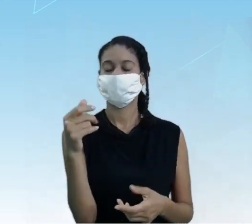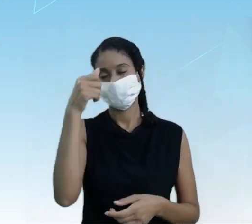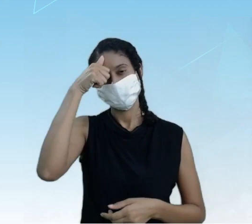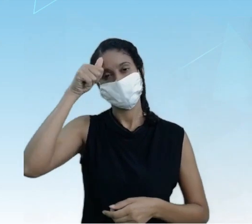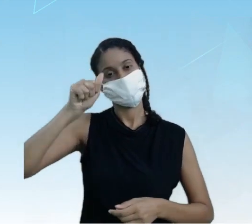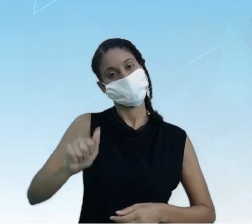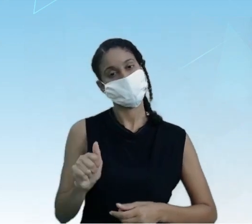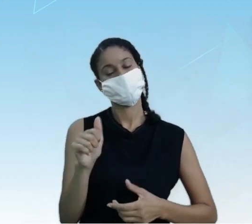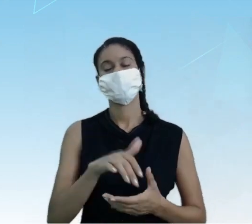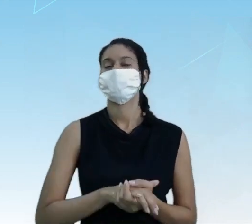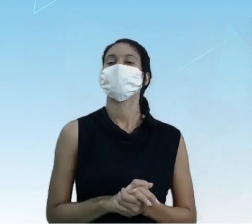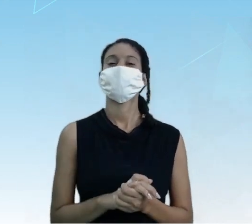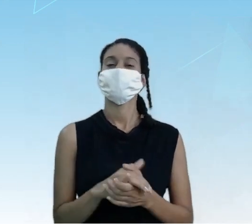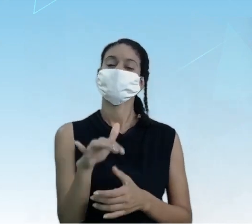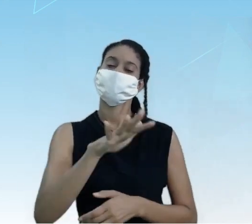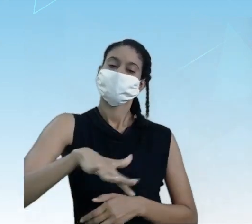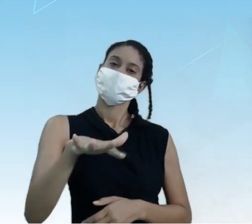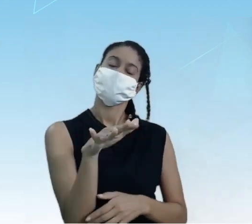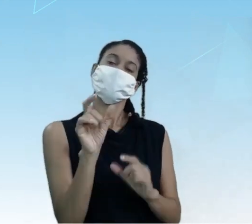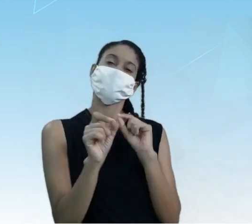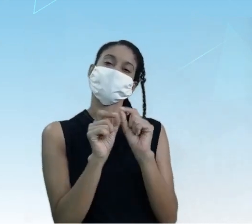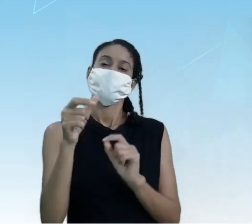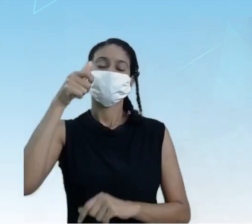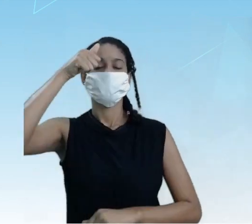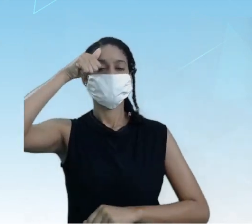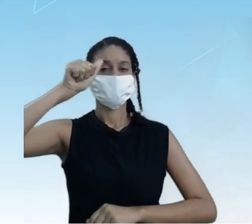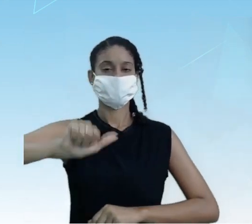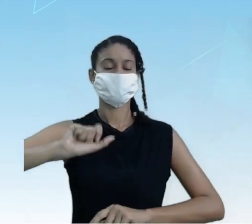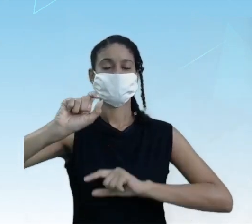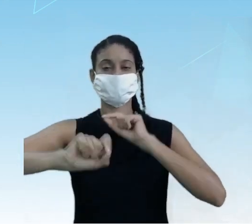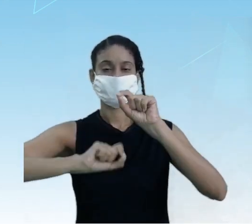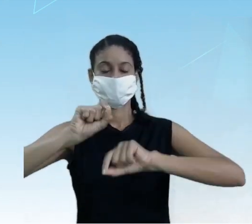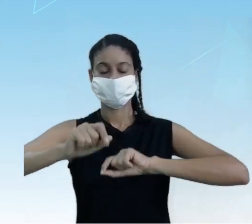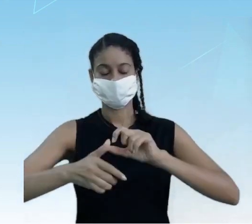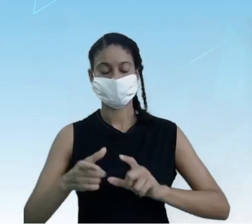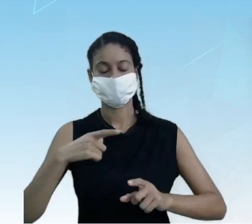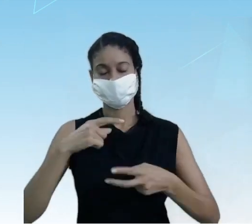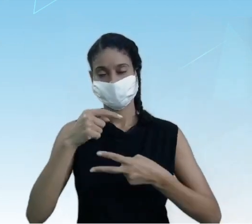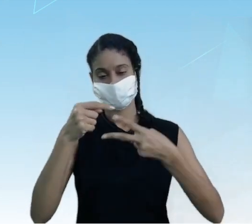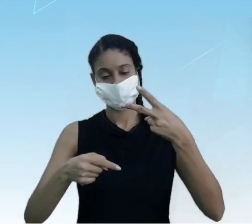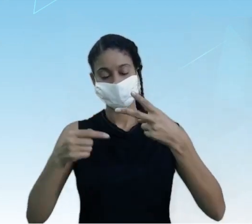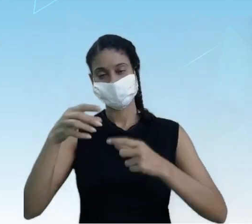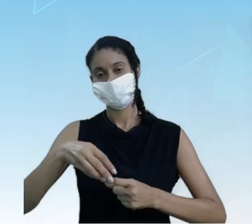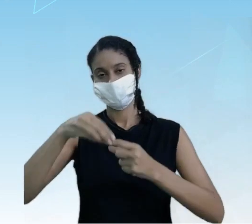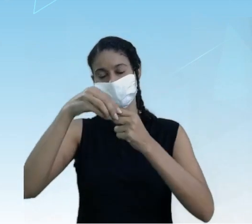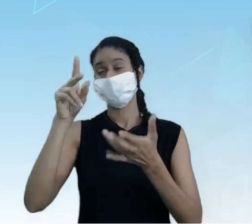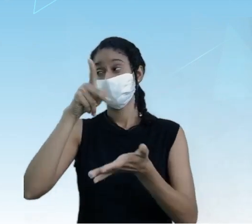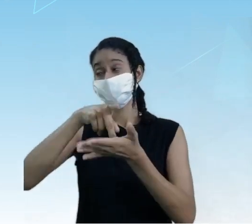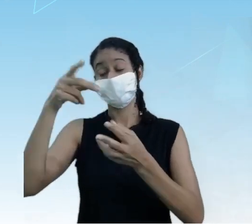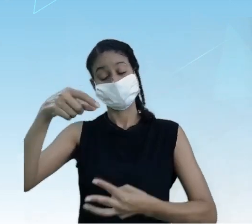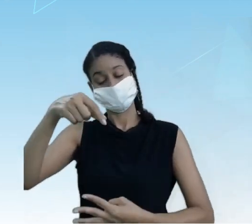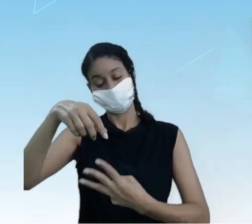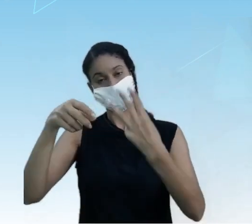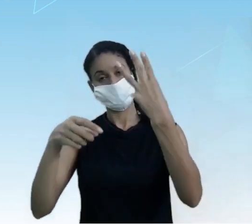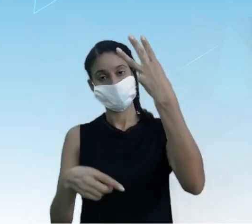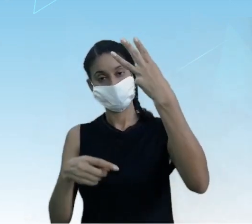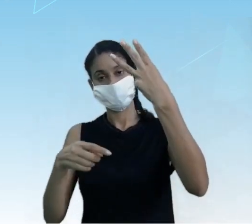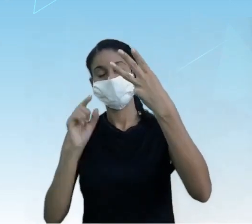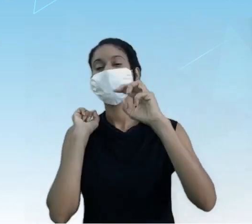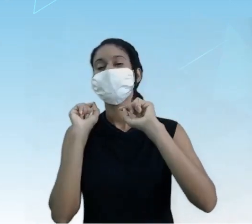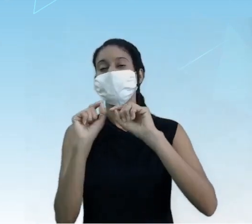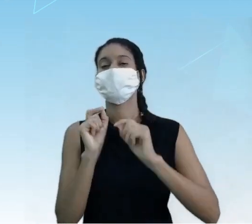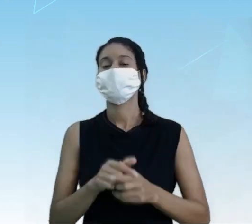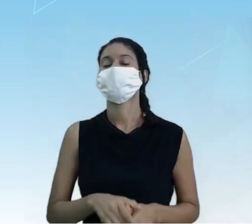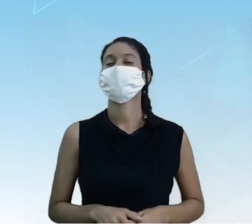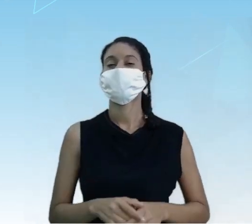África, no continente aí africano. Destaquei 2 pontos também, na verdade 3. Huge impact,